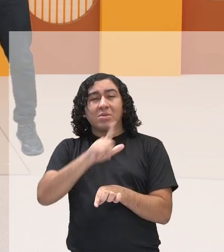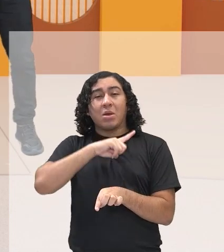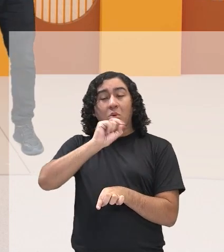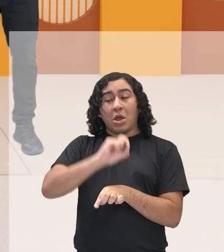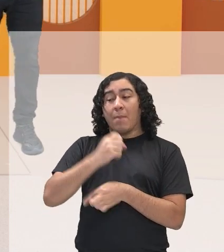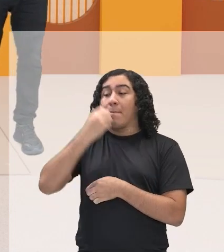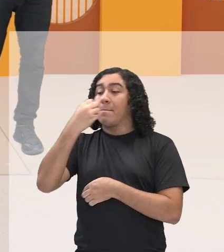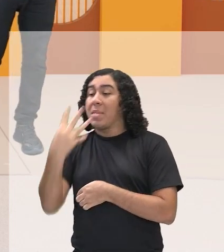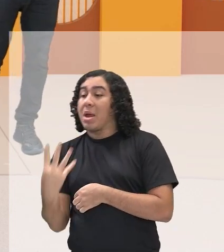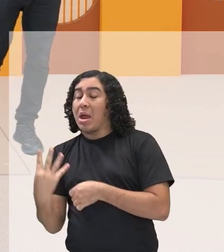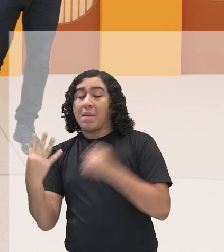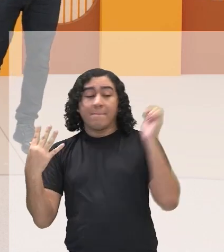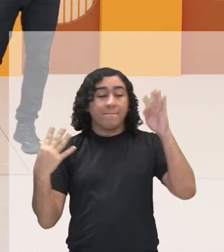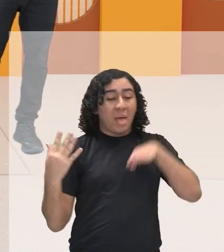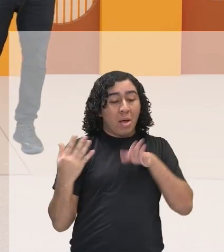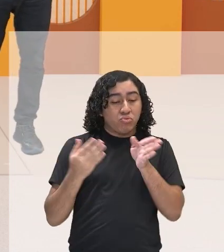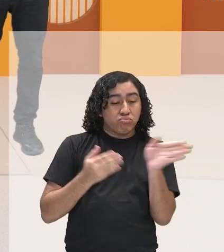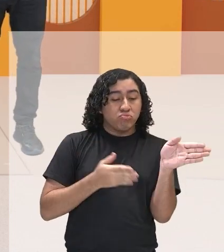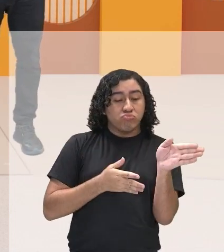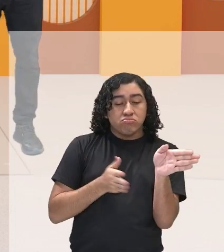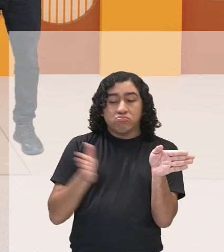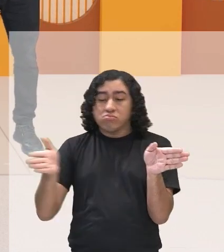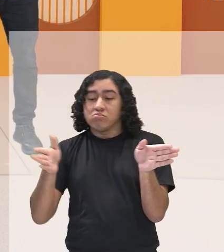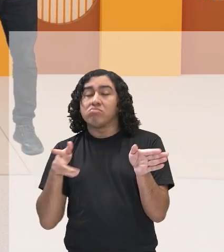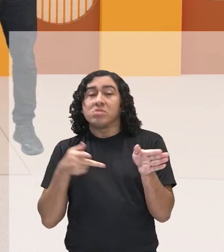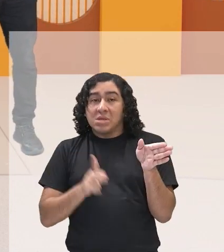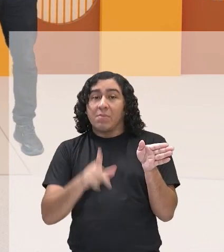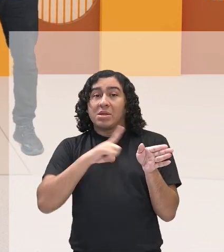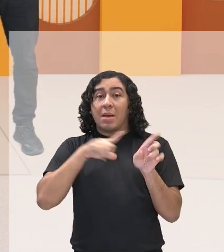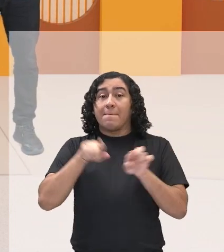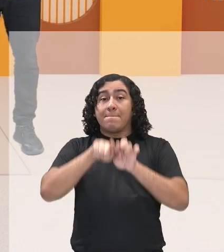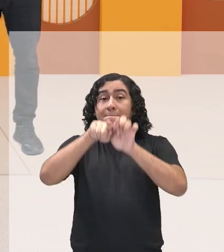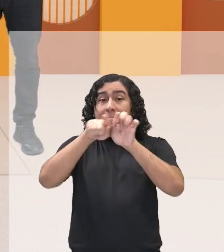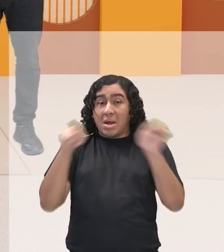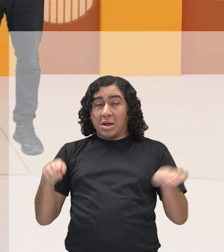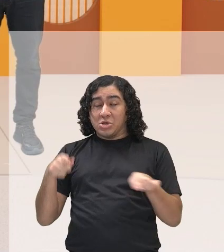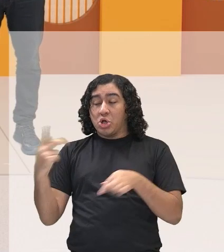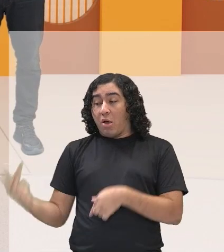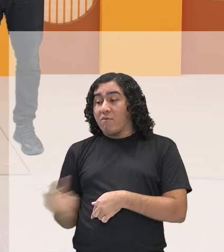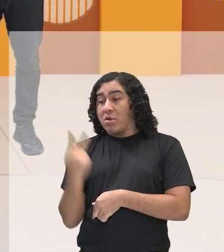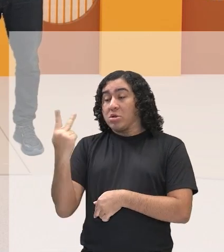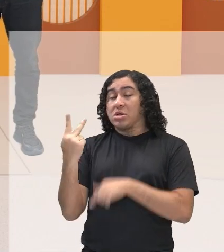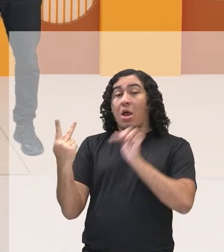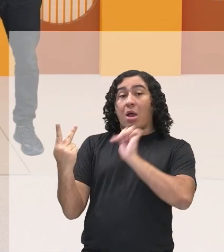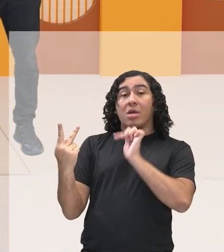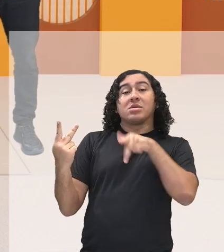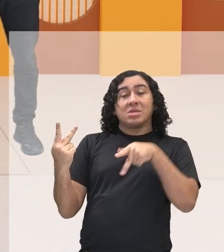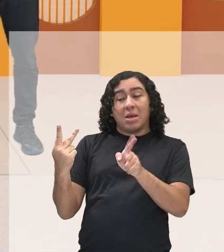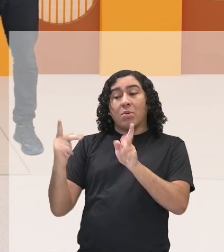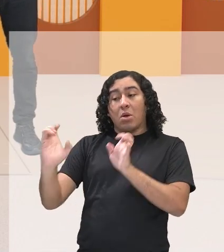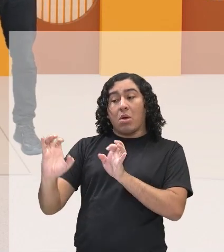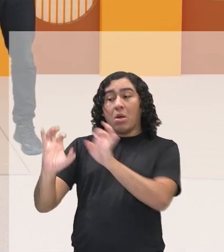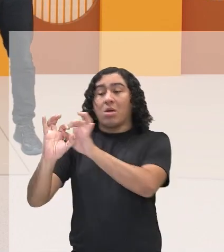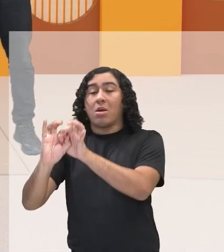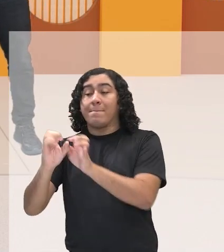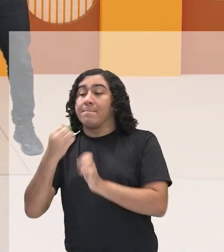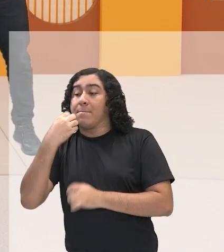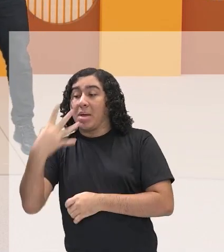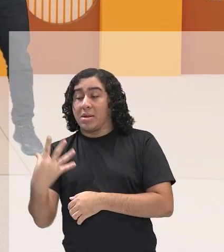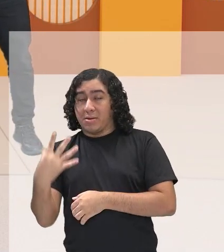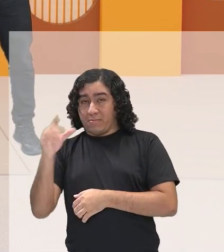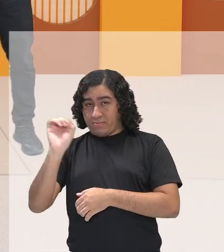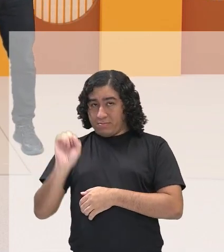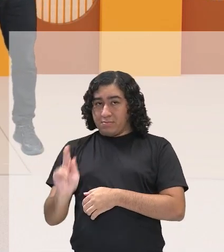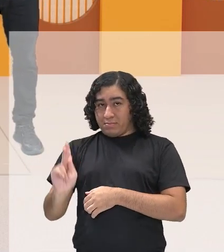bem e a placa do mal. Mas os valores, os princípios, eles vão sempre nos indicar a placa do bem, tá bom? Nós temos